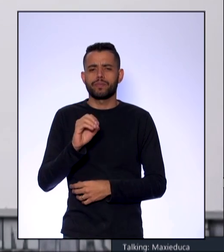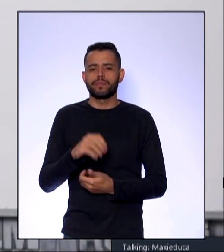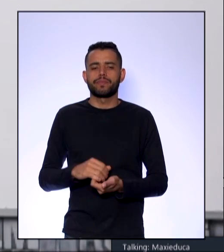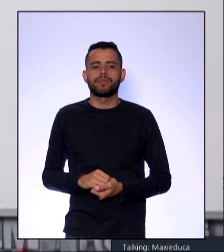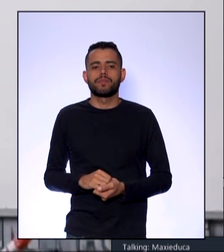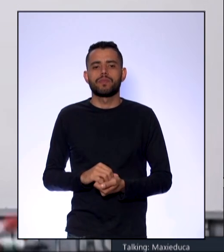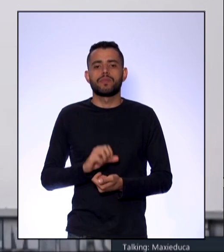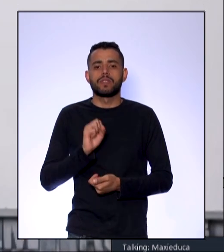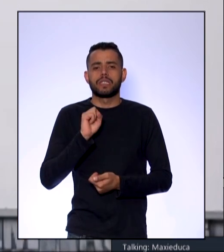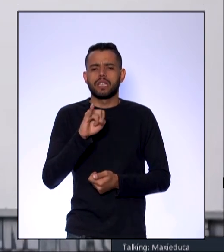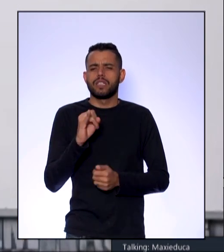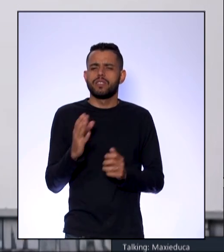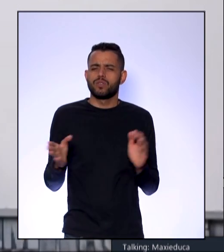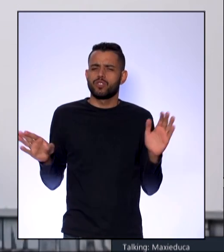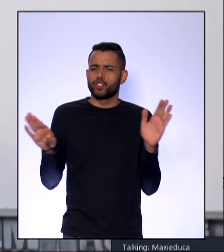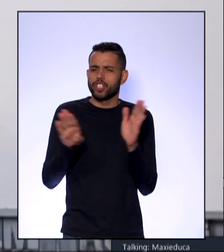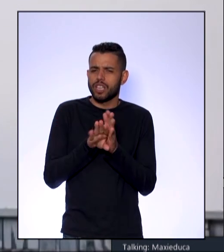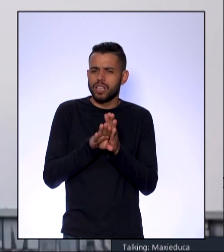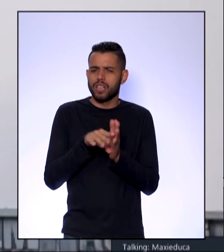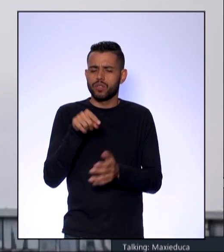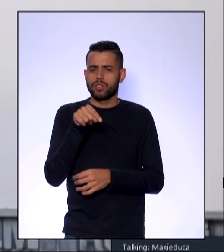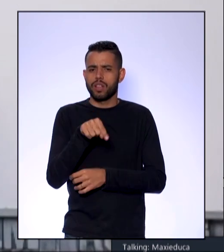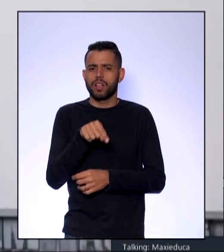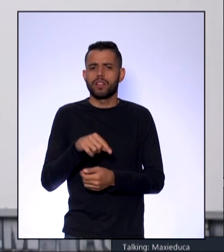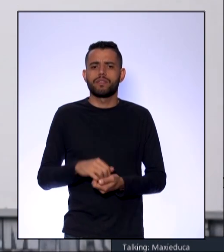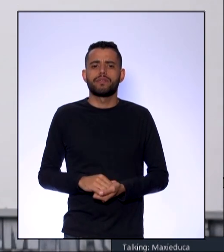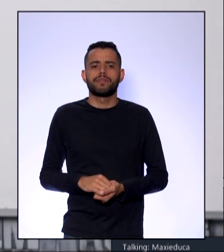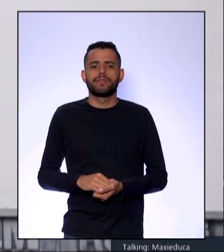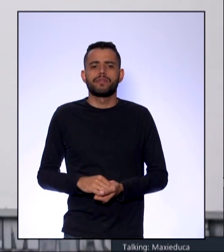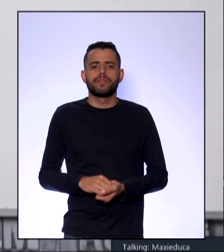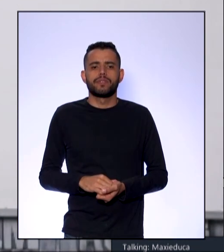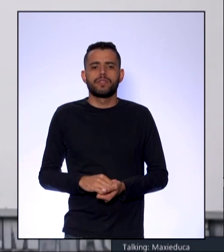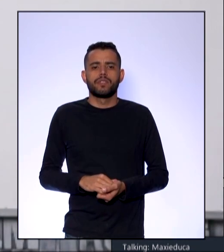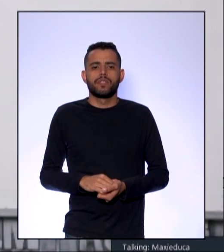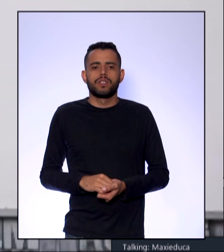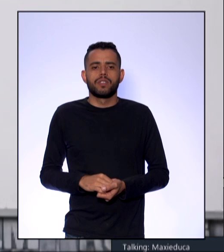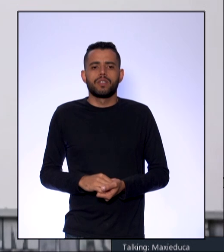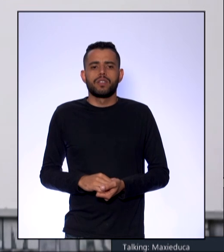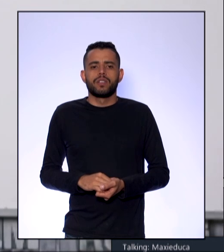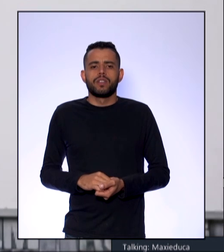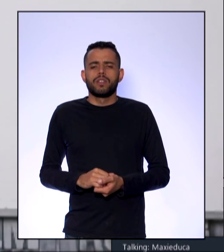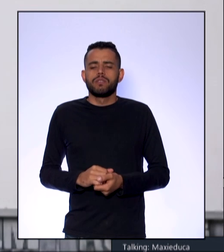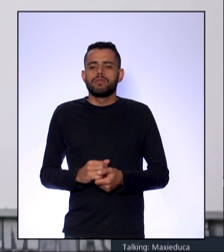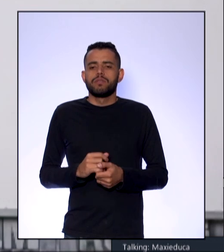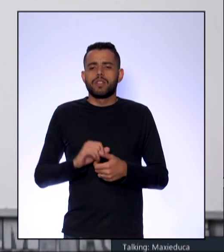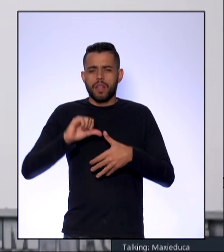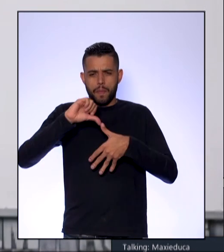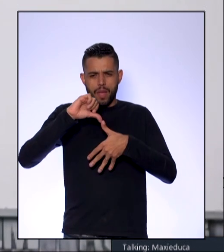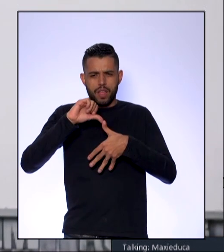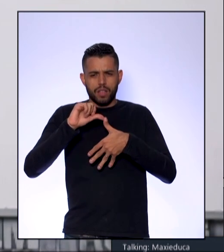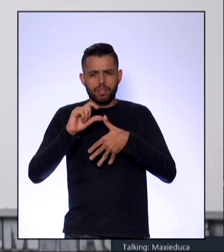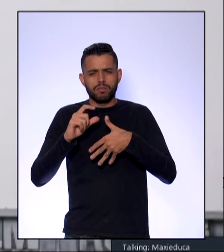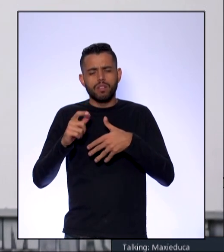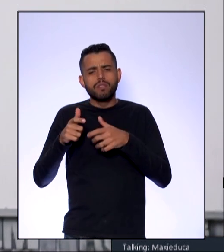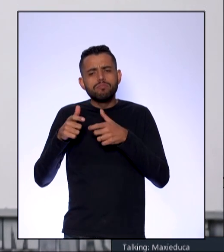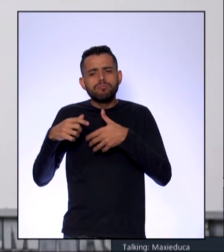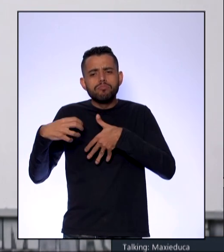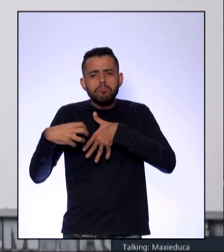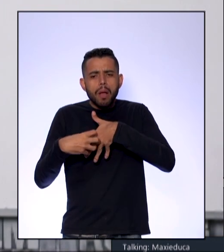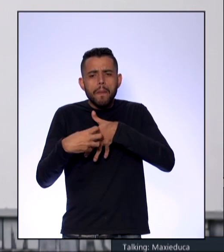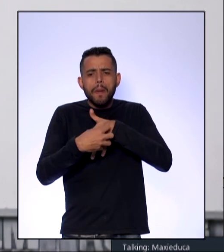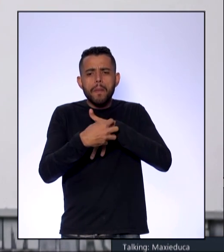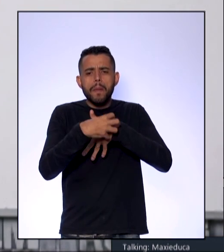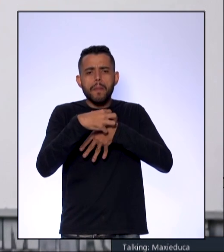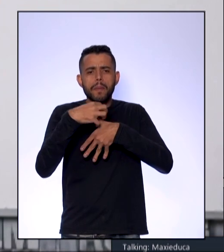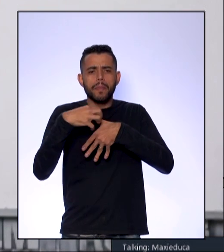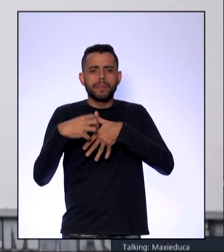ainda. Muita atenção. Em algumas partes da América, nós temos